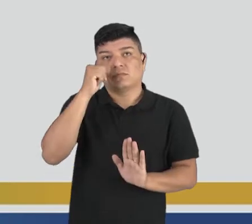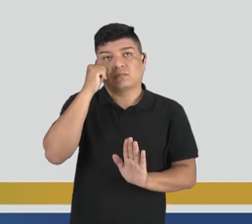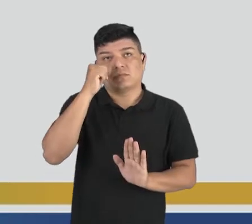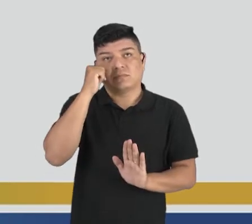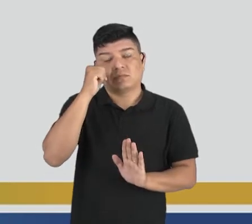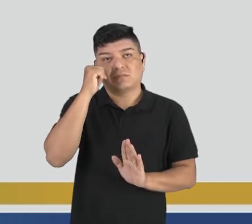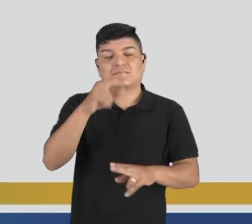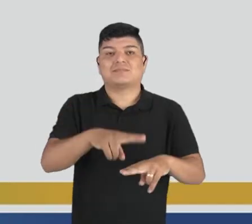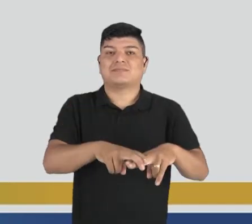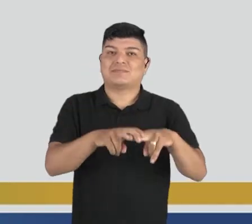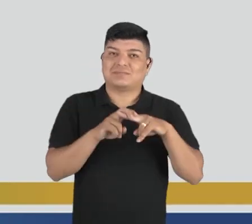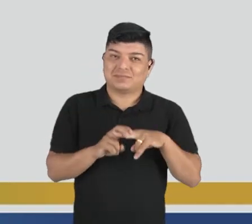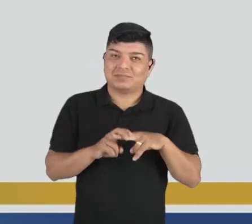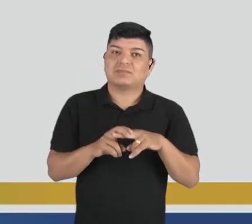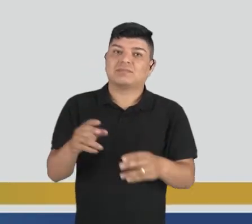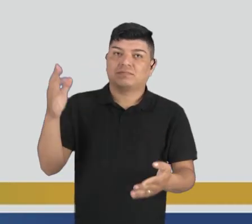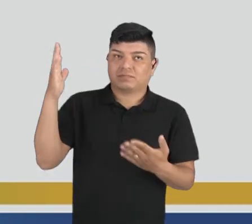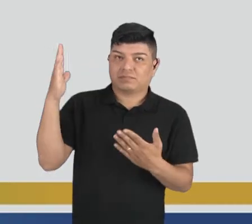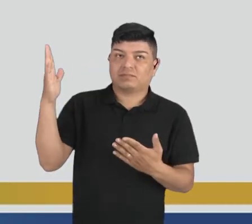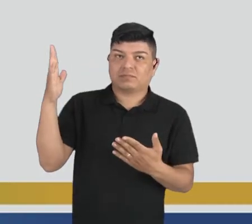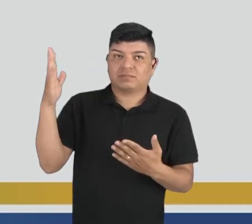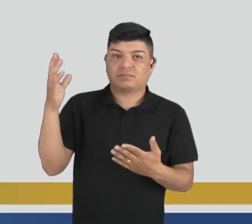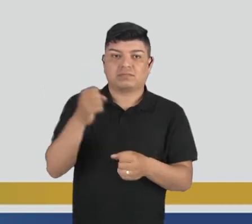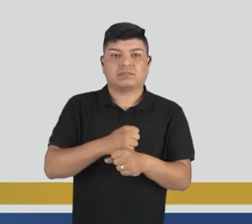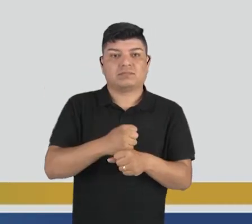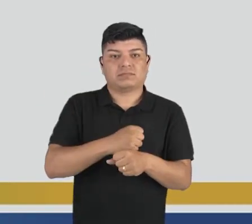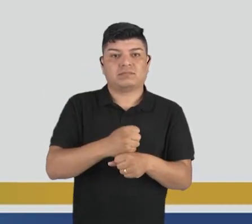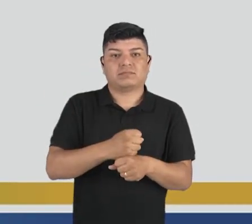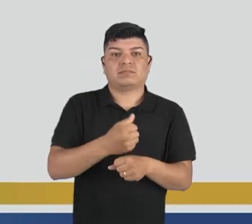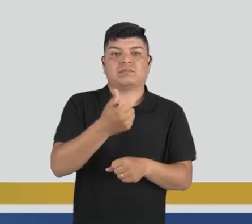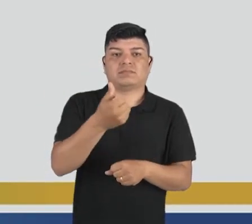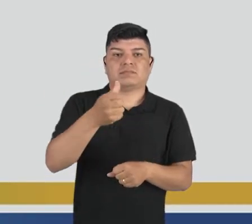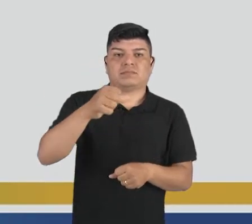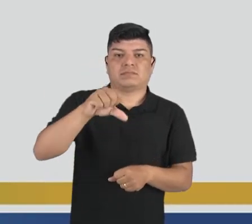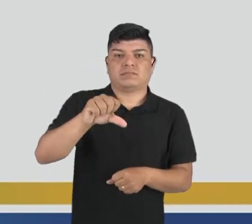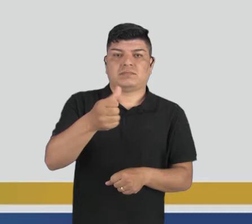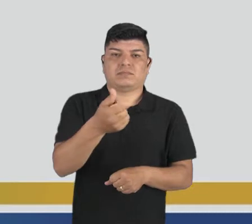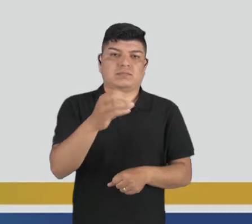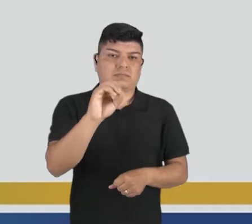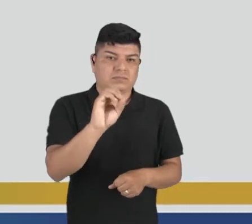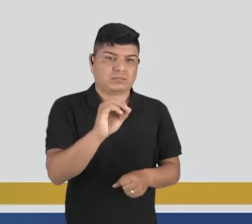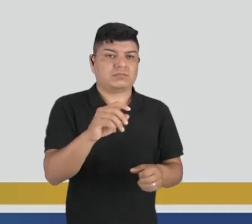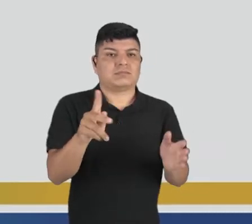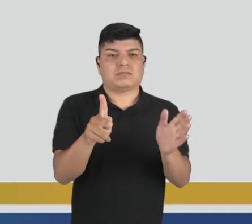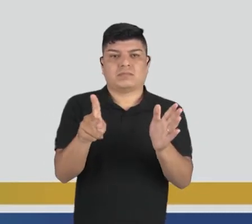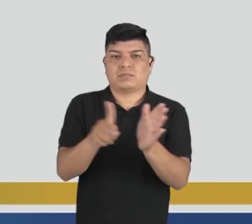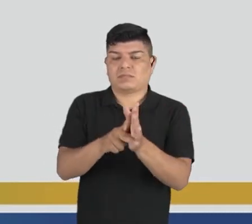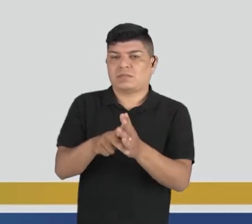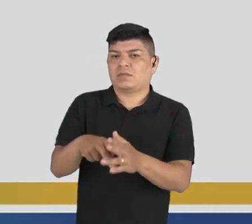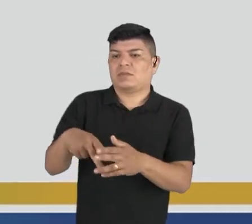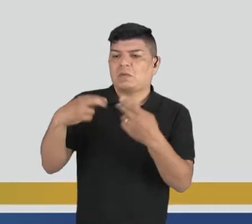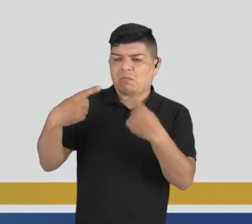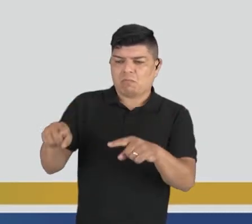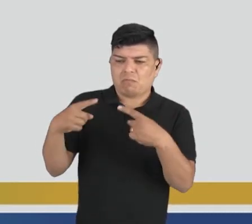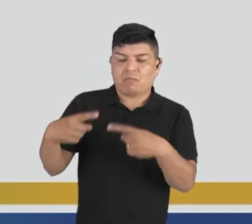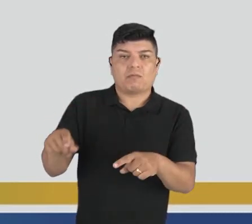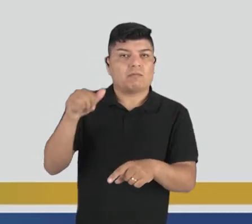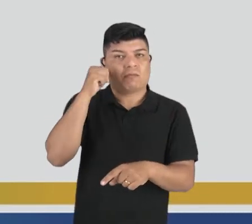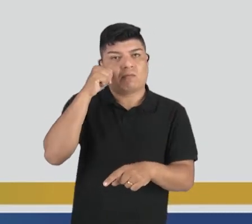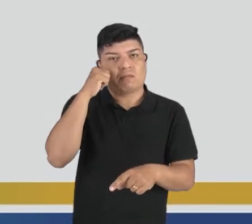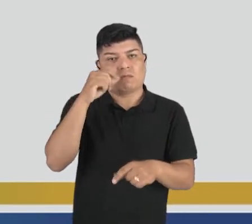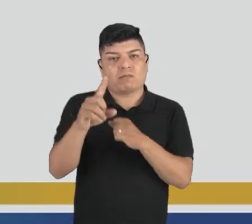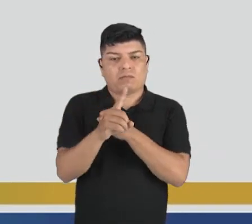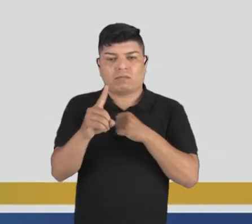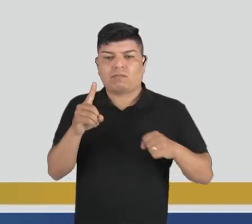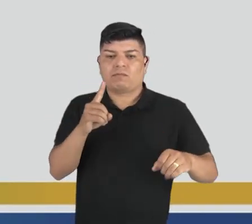Então, como nessa época também, na década de 60, tinha muito essa crítica, né, sobre o papel da mulher na sociedade, Mafalda surgiu aí